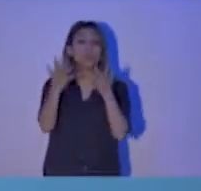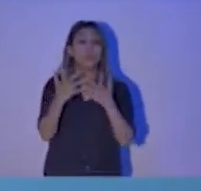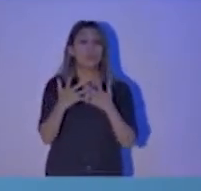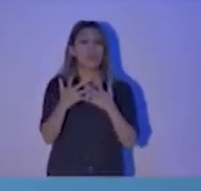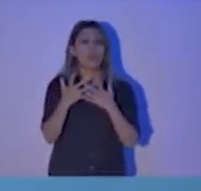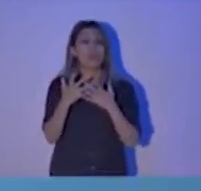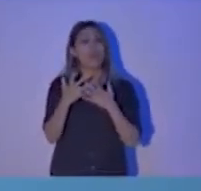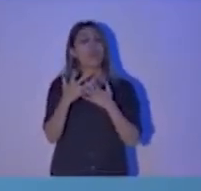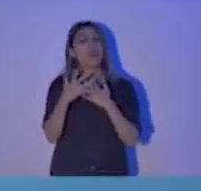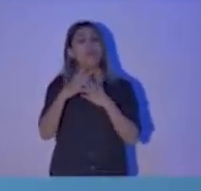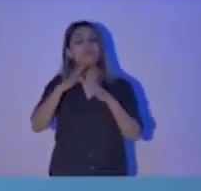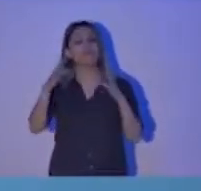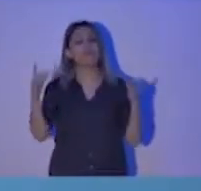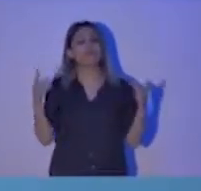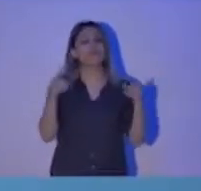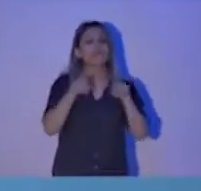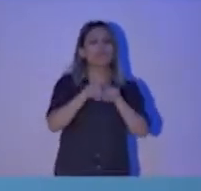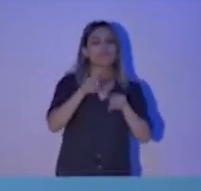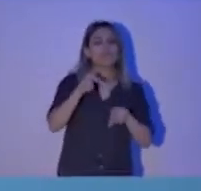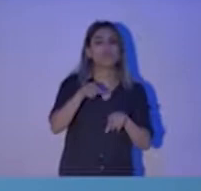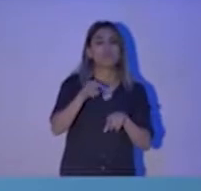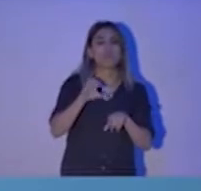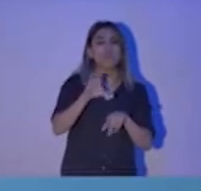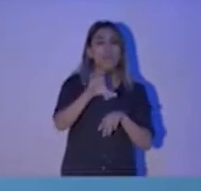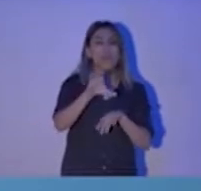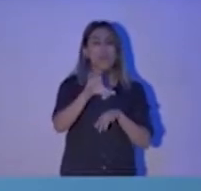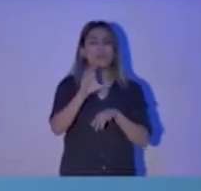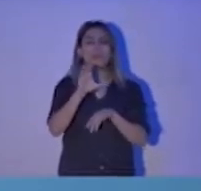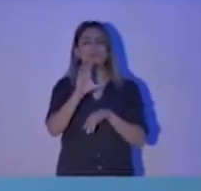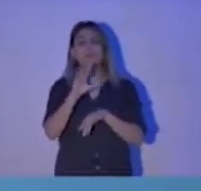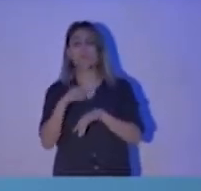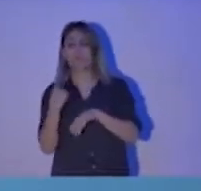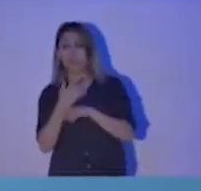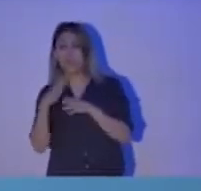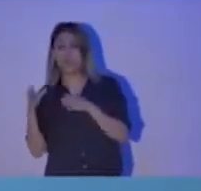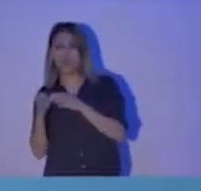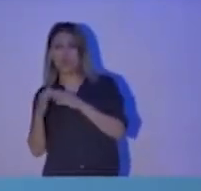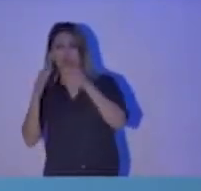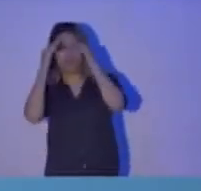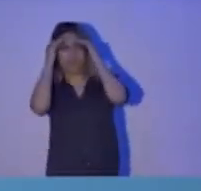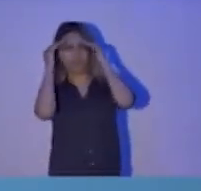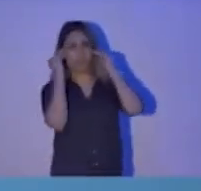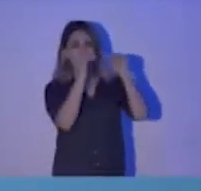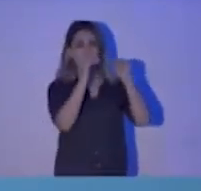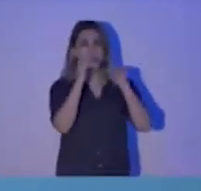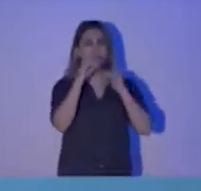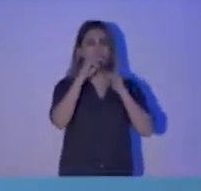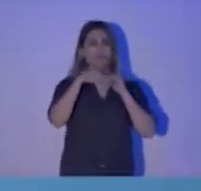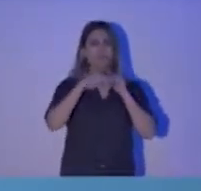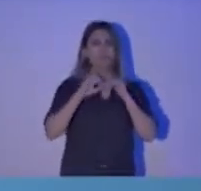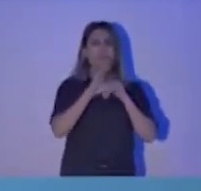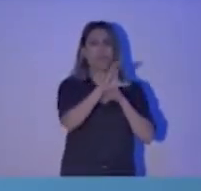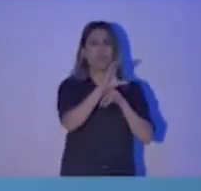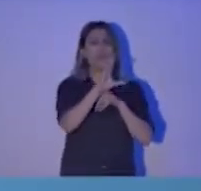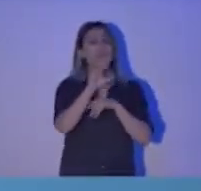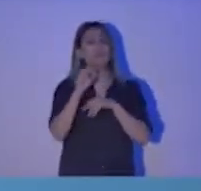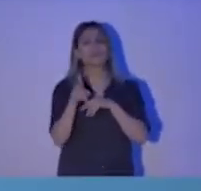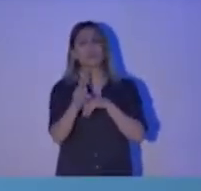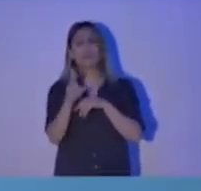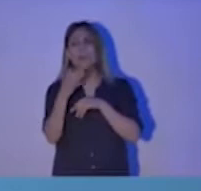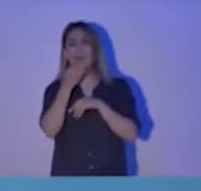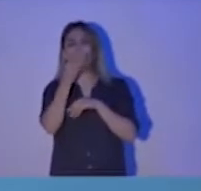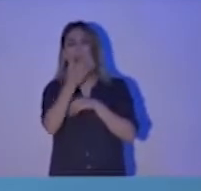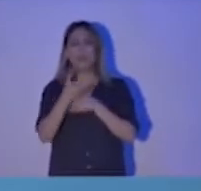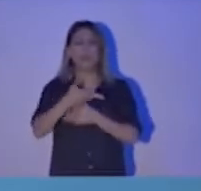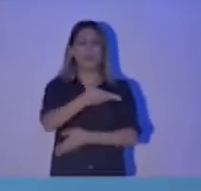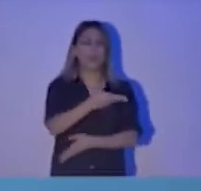MEC é a mais respeitosa possível. A gente tem sempre a abertura de poder colocar a nossa visão, etc. E o que eu digo